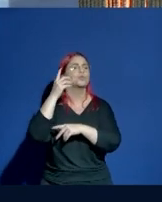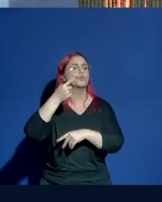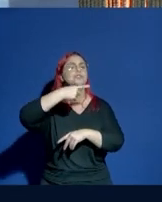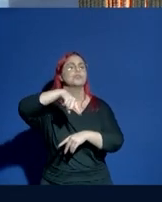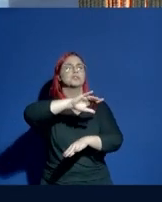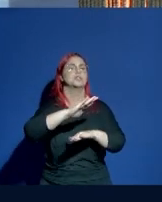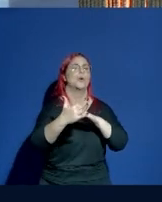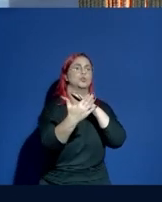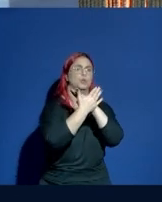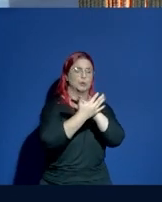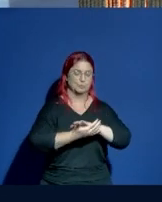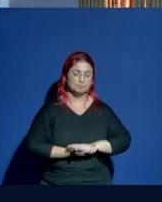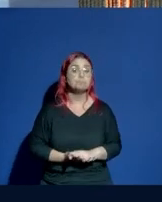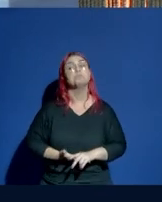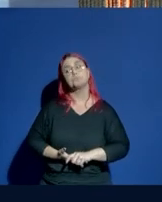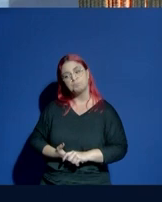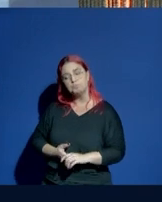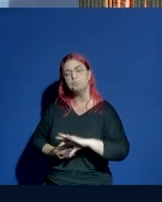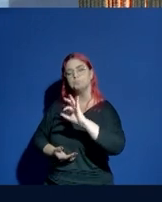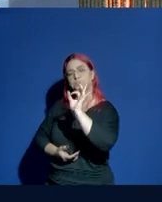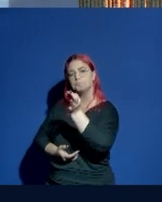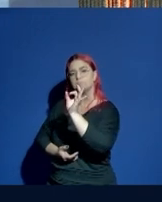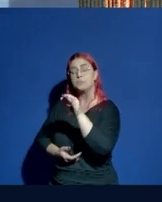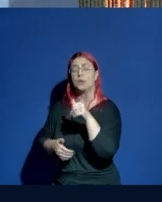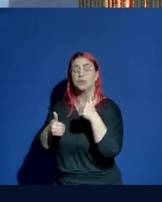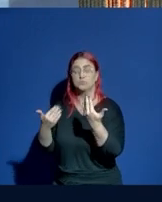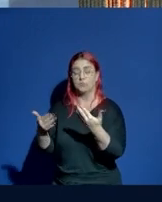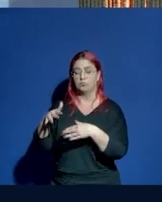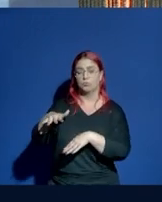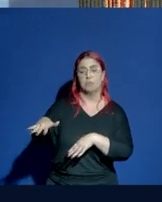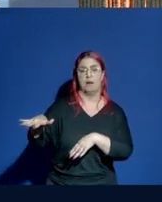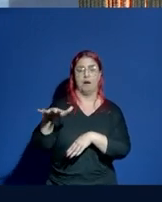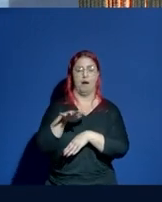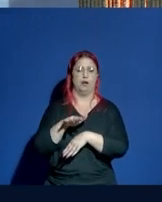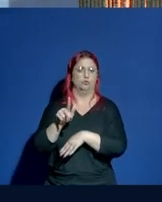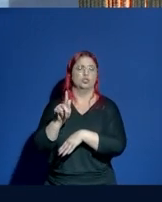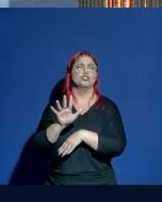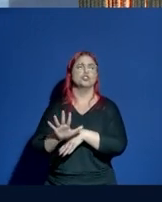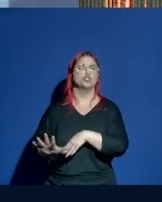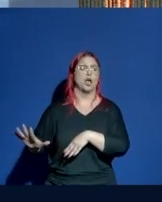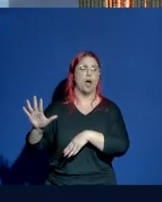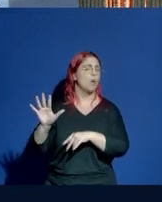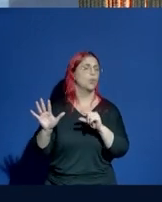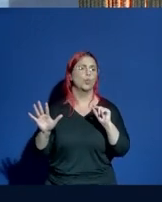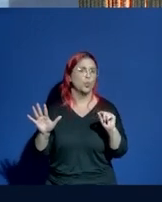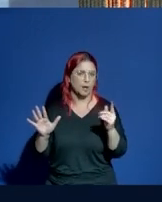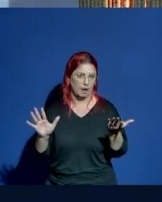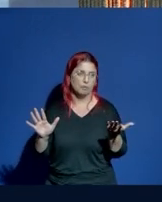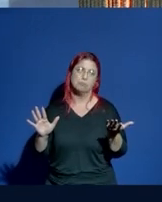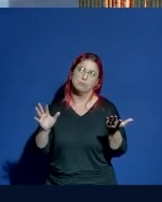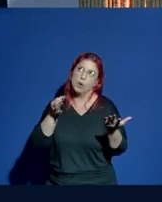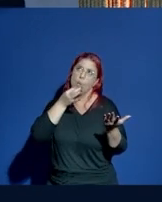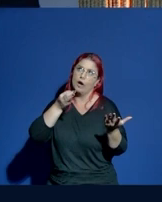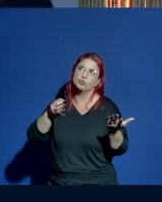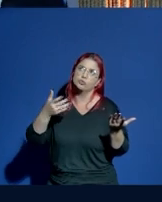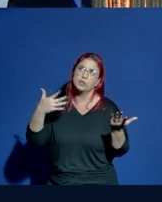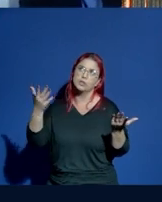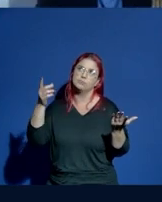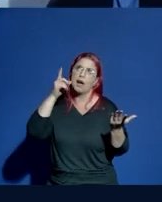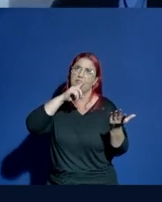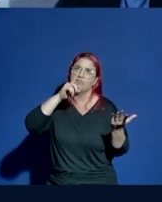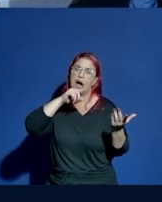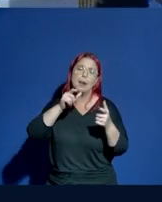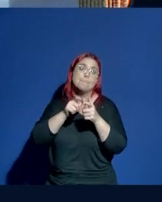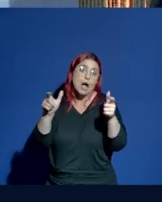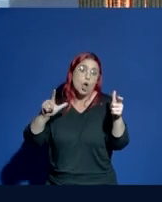Perfeito nós vemos obviamente para o mercado não é geral o principal e talvez o mais crítico ao gargalo que